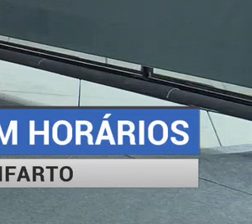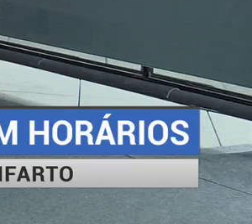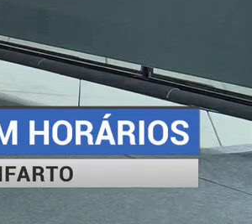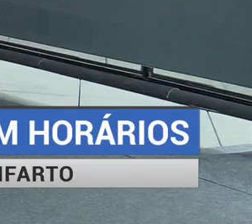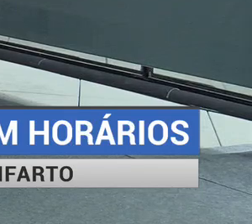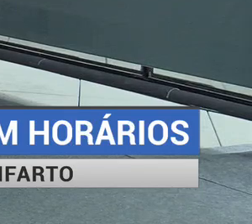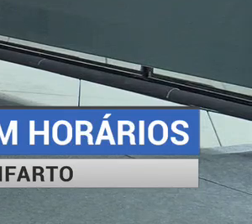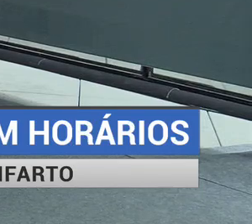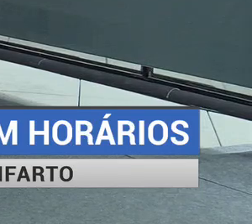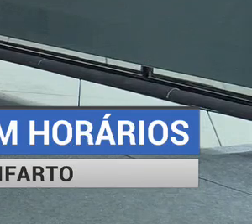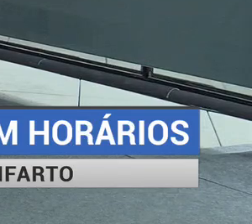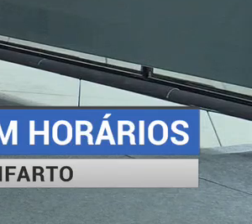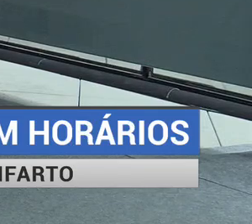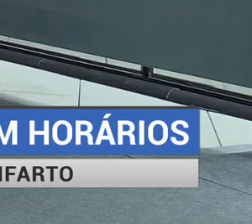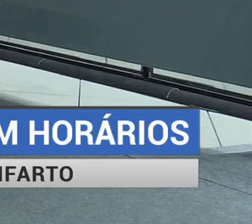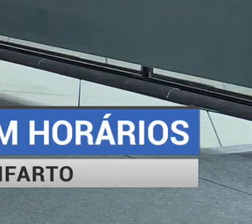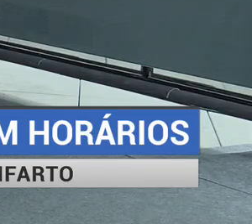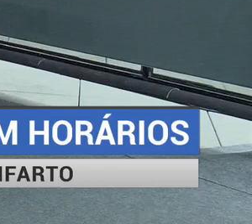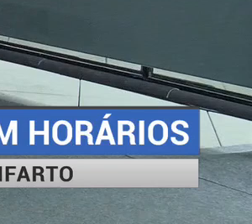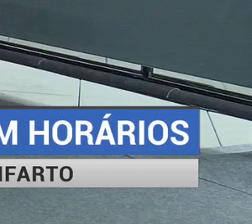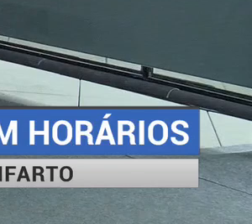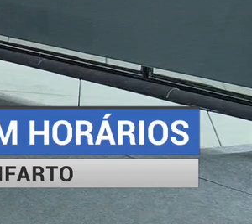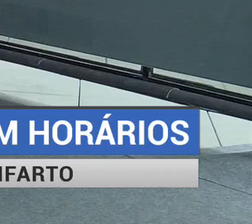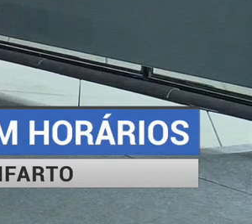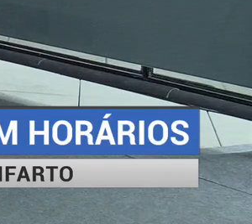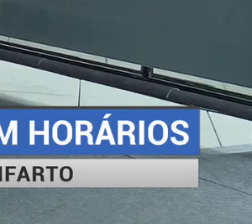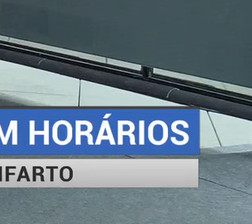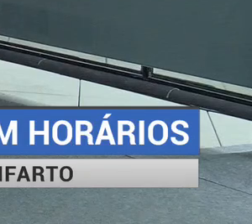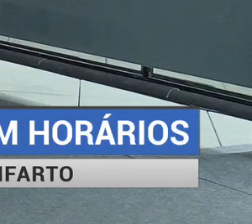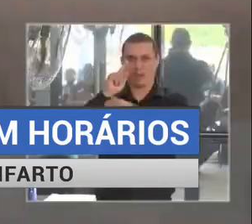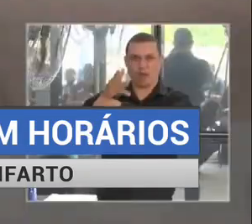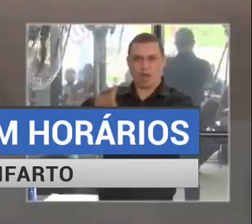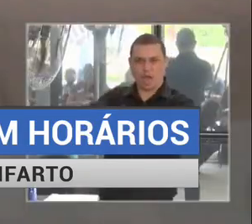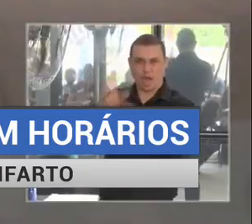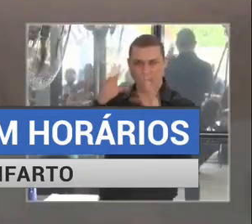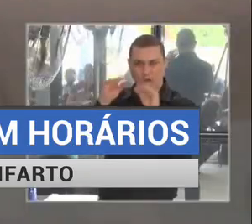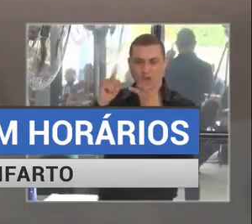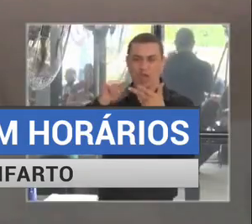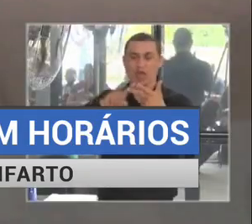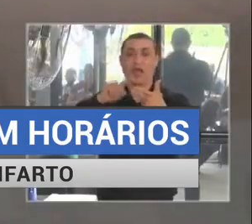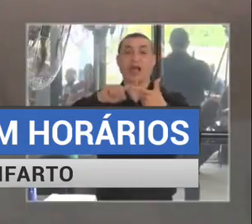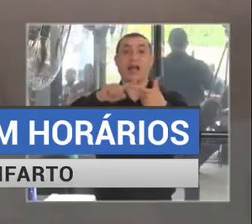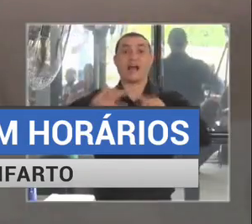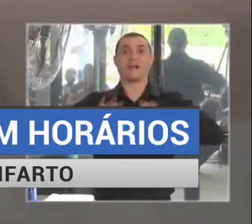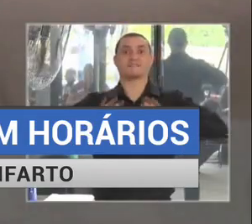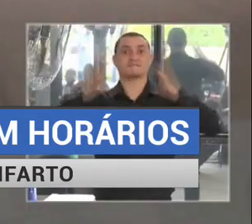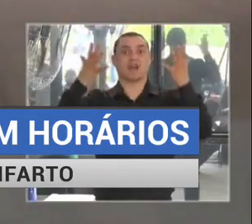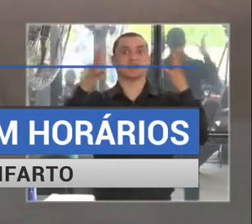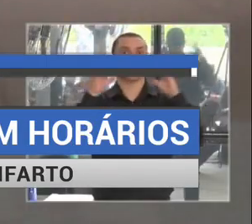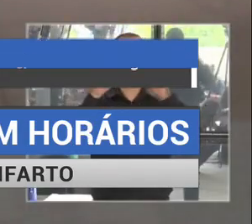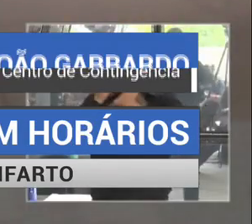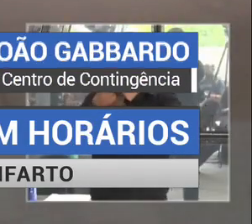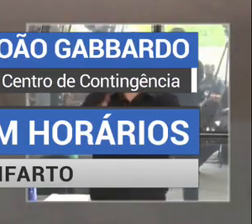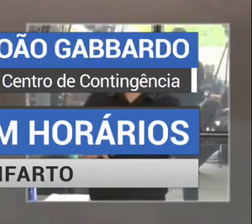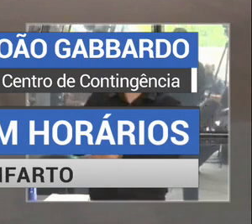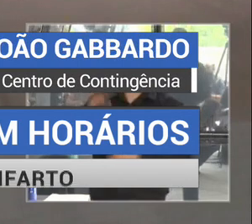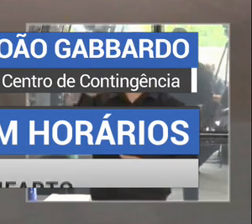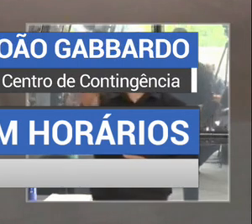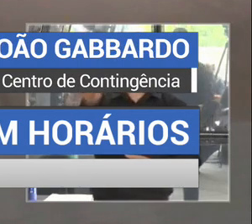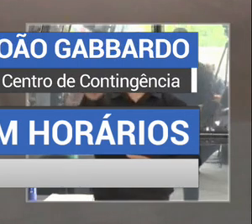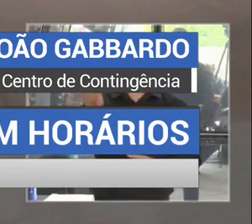mesas com até 6 pessoas, cumprindo distanciamento de 1,5 metro. Os eventos noturnos são